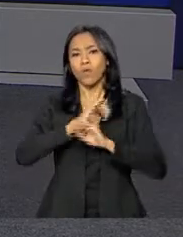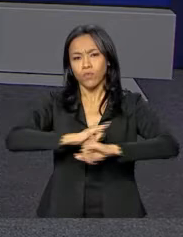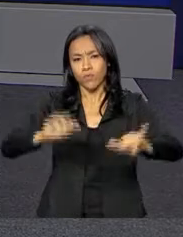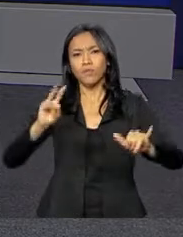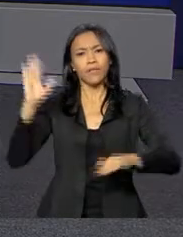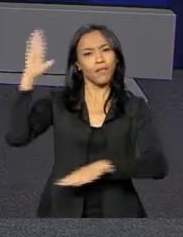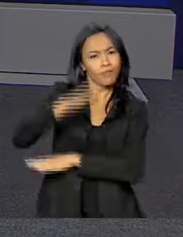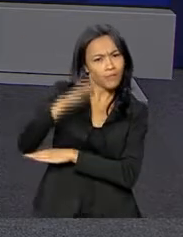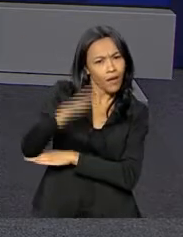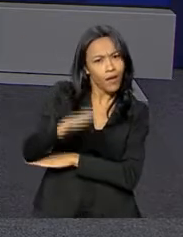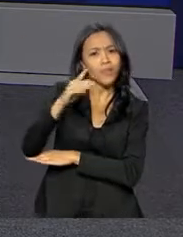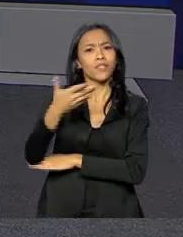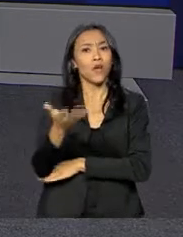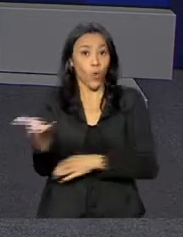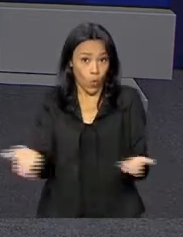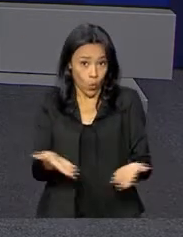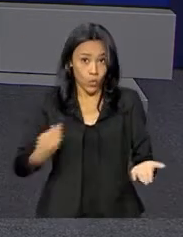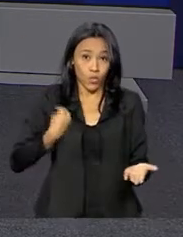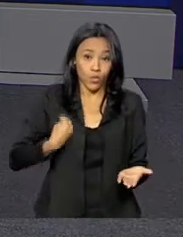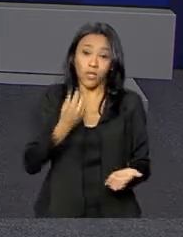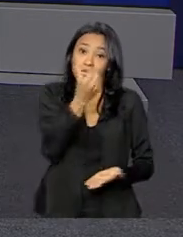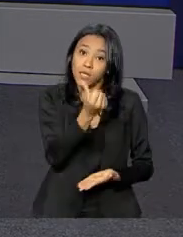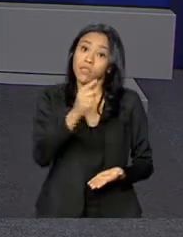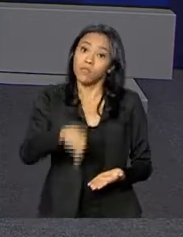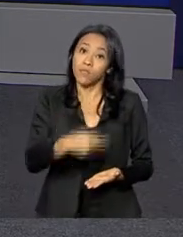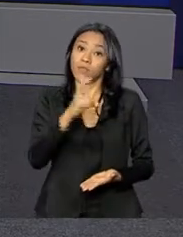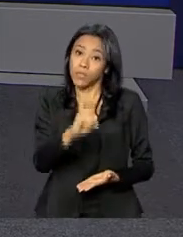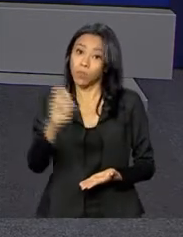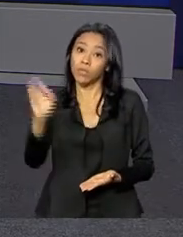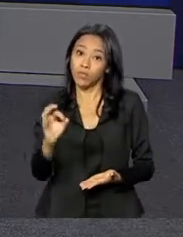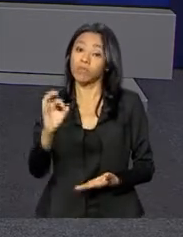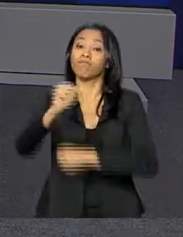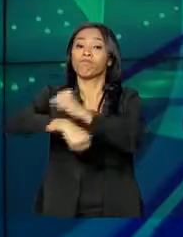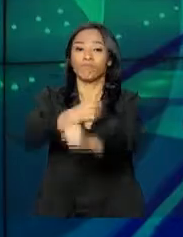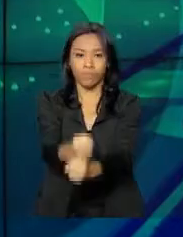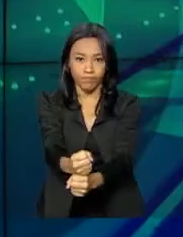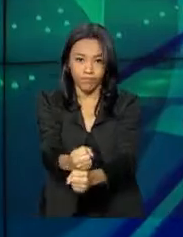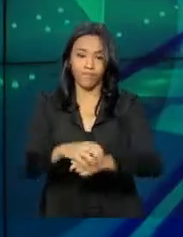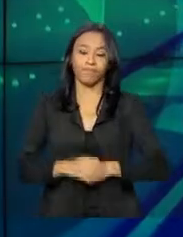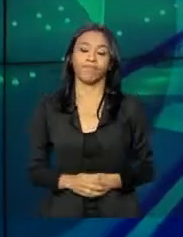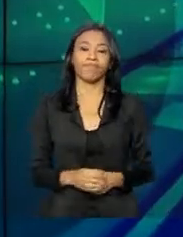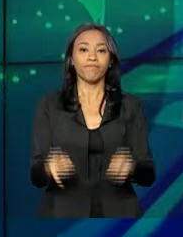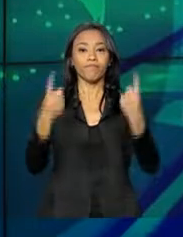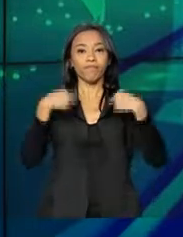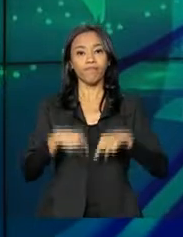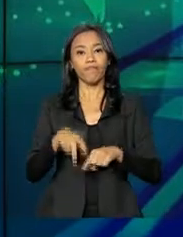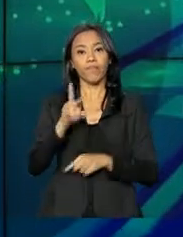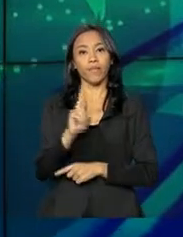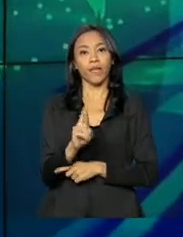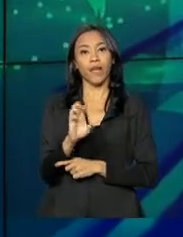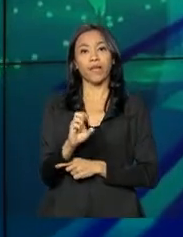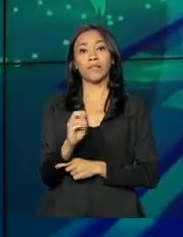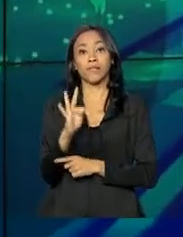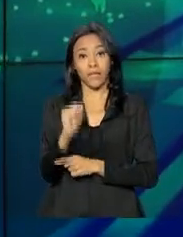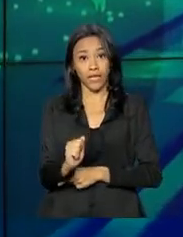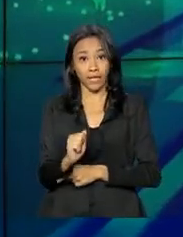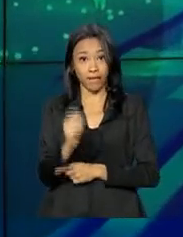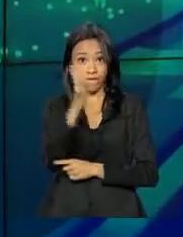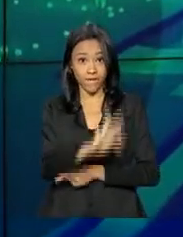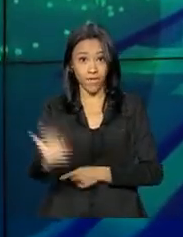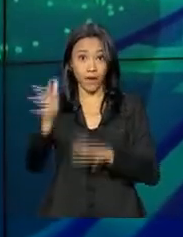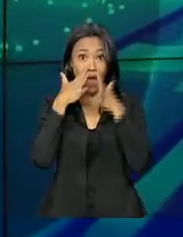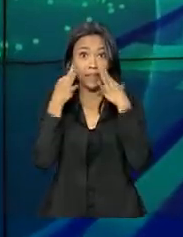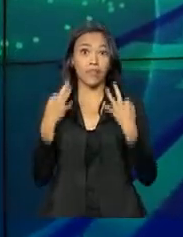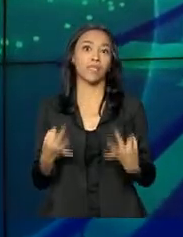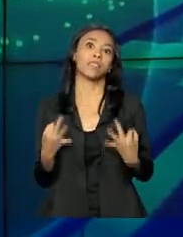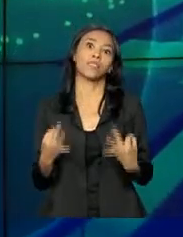Atualmente, a taxa Selic está em 6,5% ao ano. A Receita Federal chama atenção para o